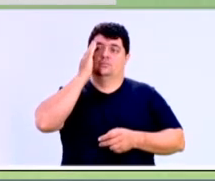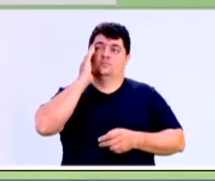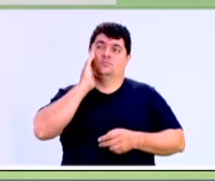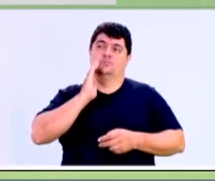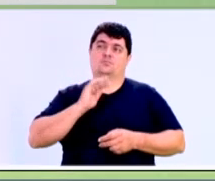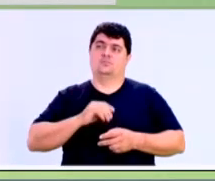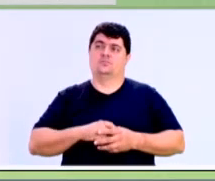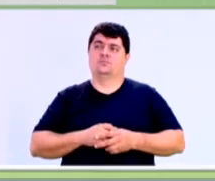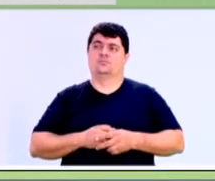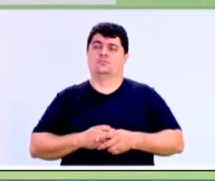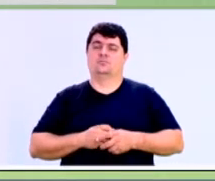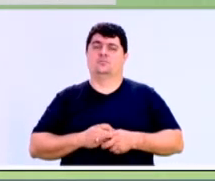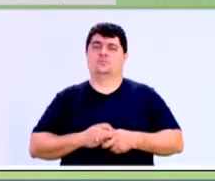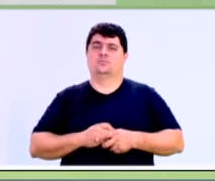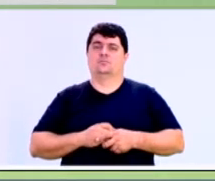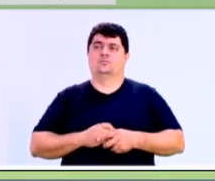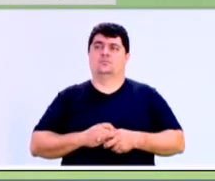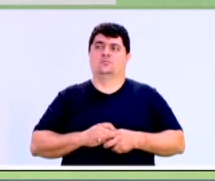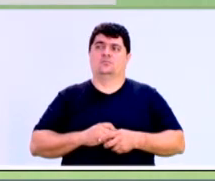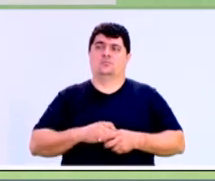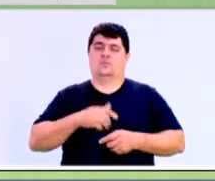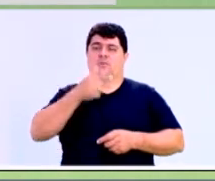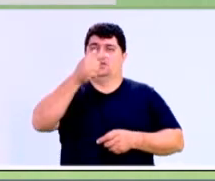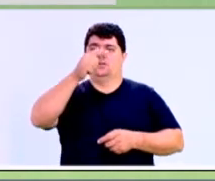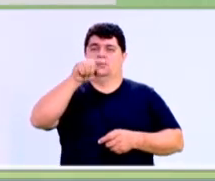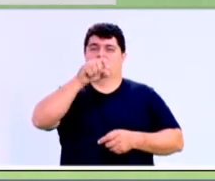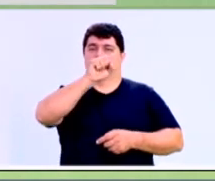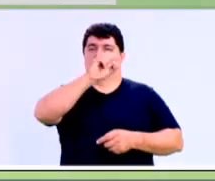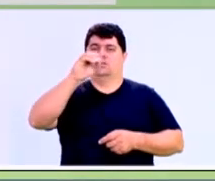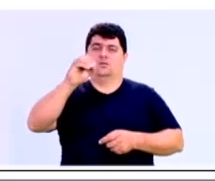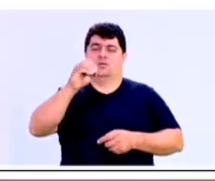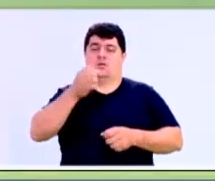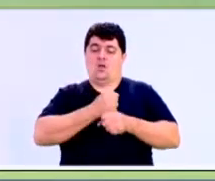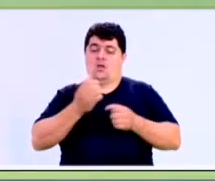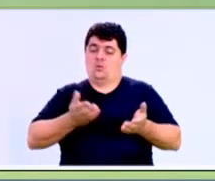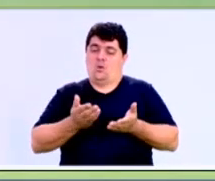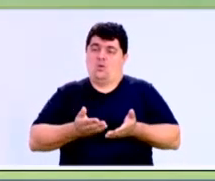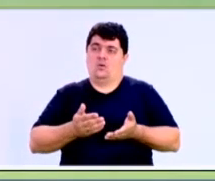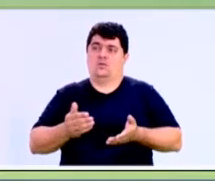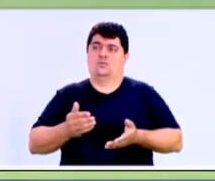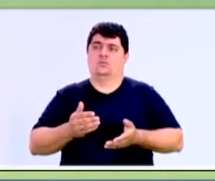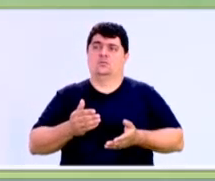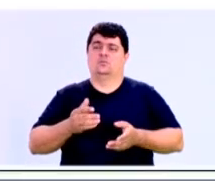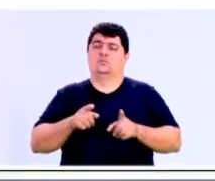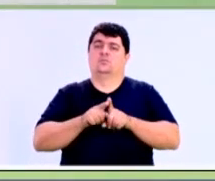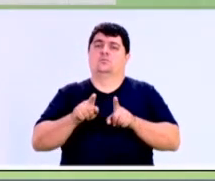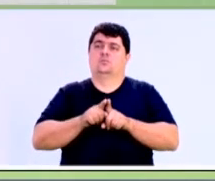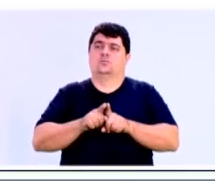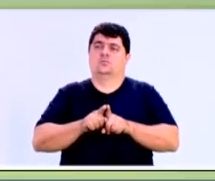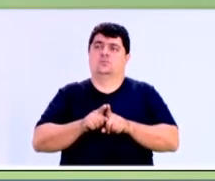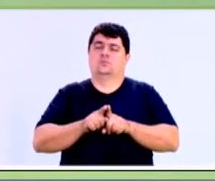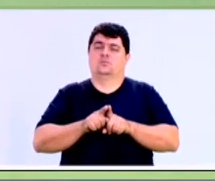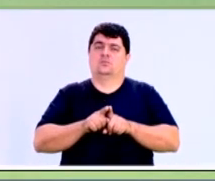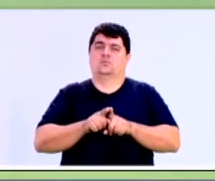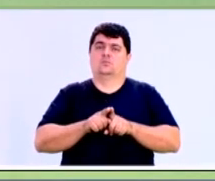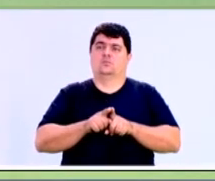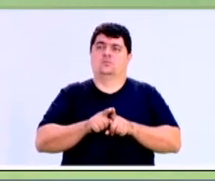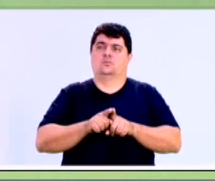do meu duplicata a receber, 7.800, ok? É do ano atual. E eu pego também o valor das